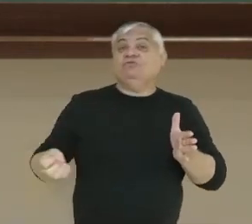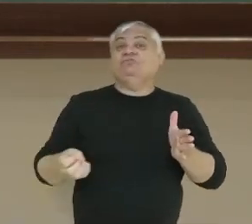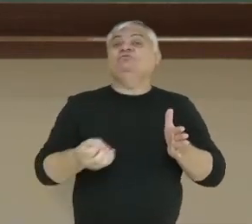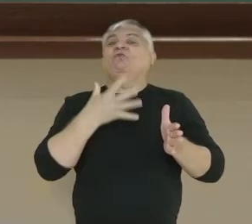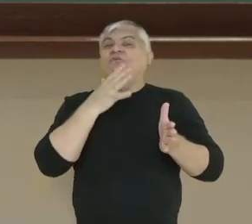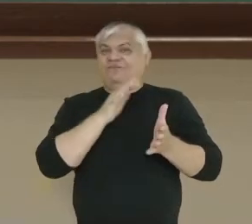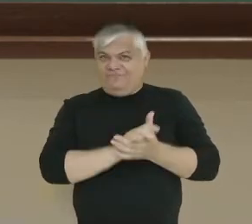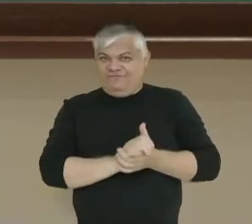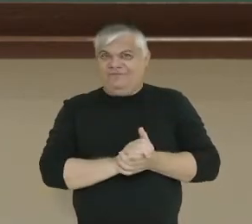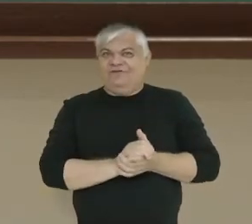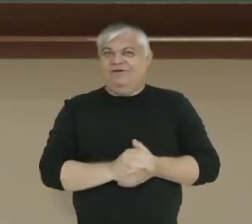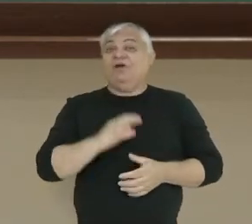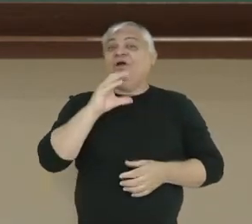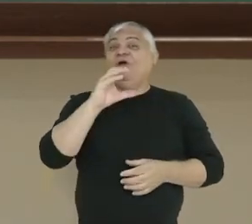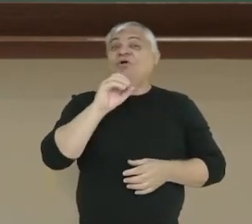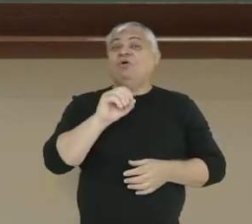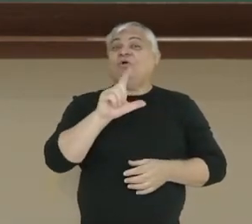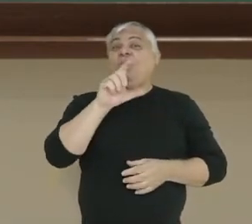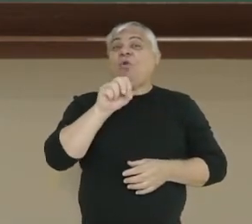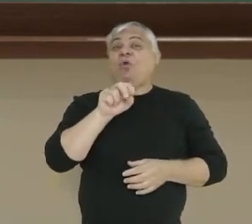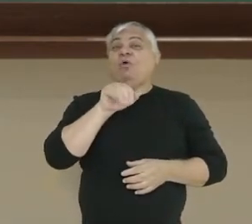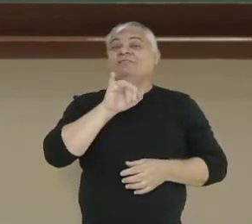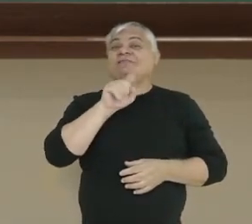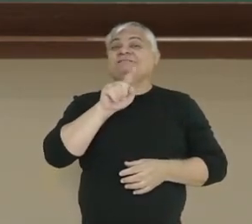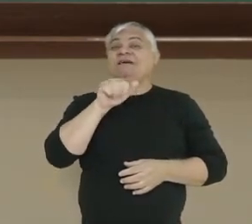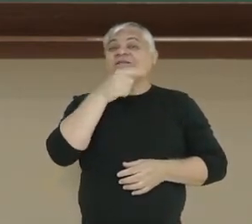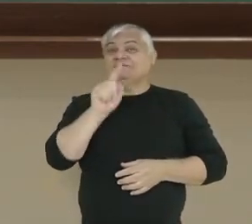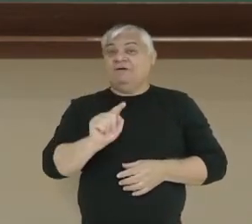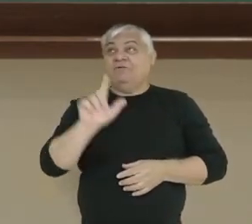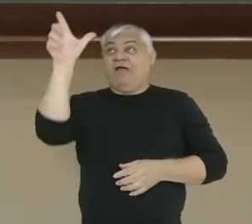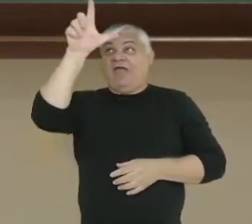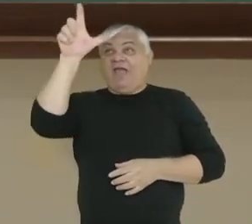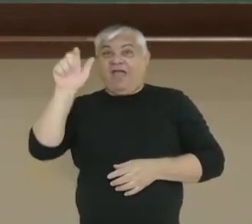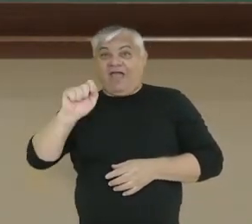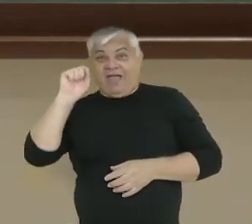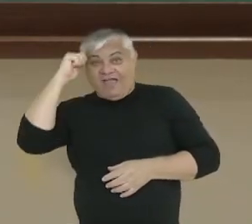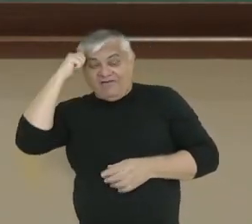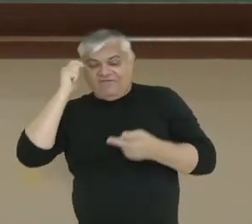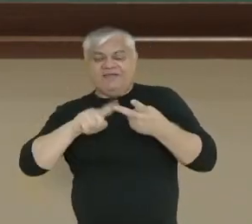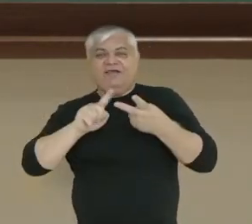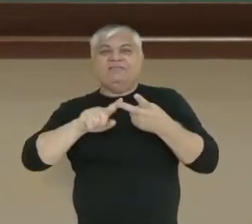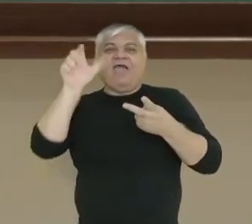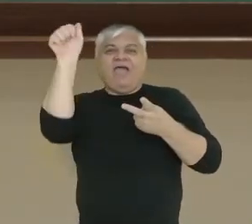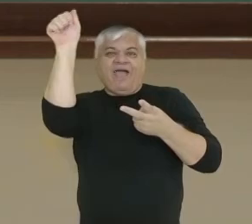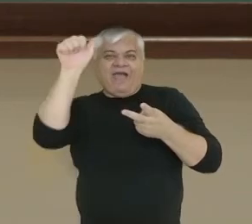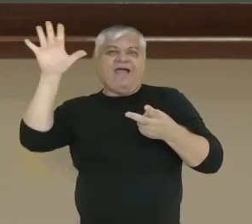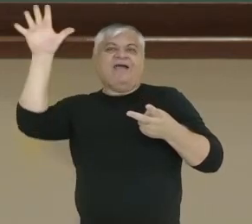de colonização, principalmente na África e na Ásia.